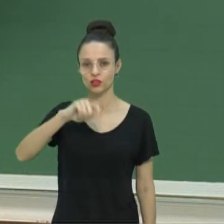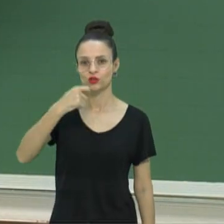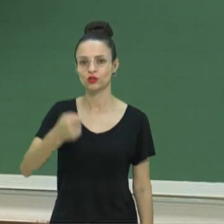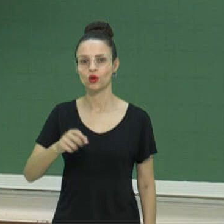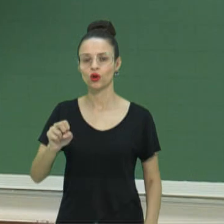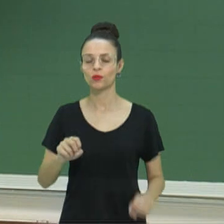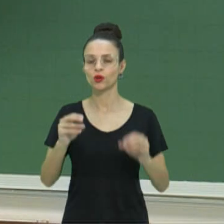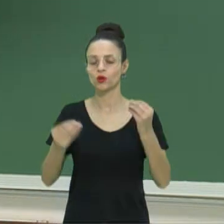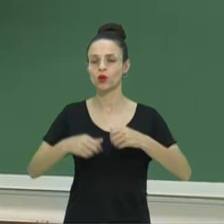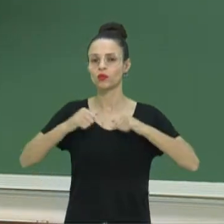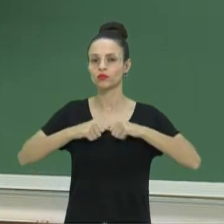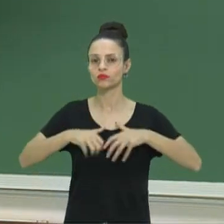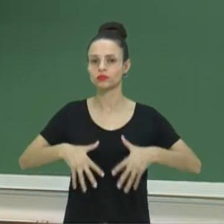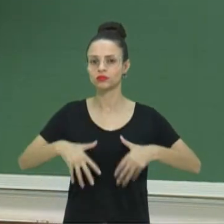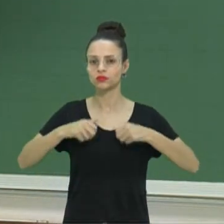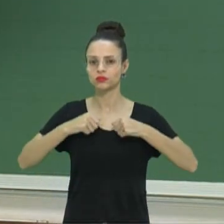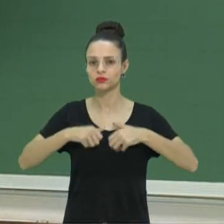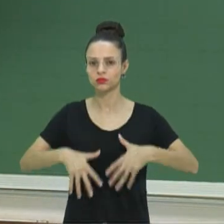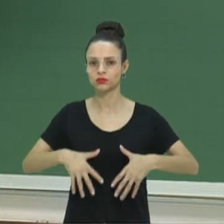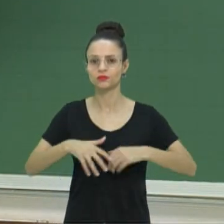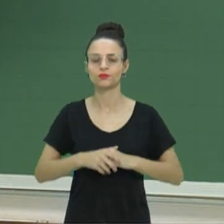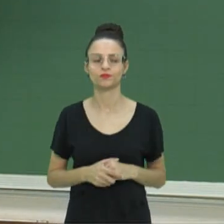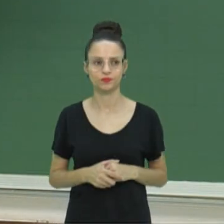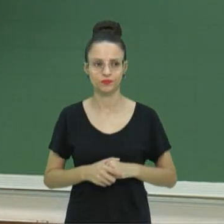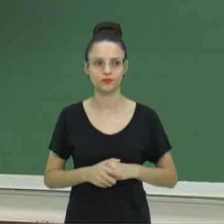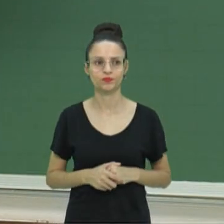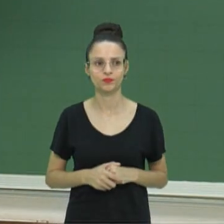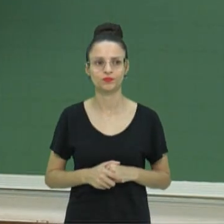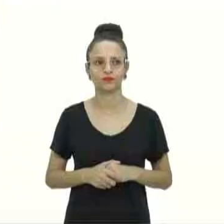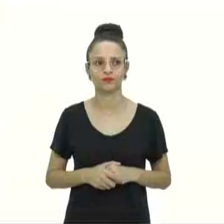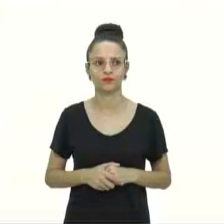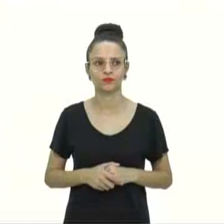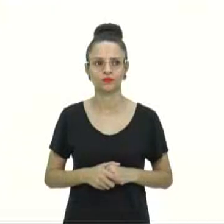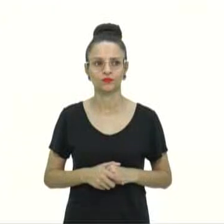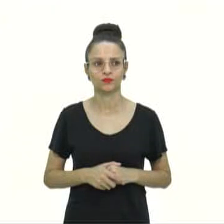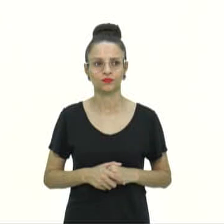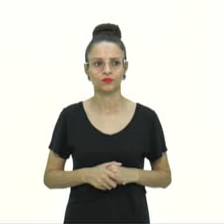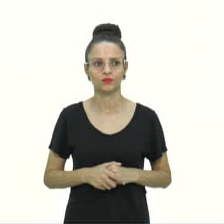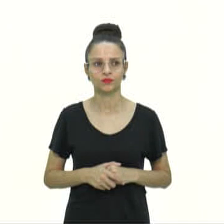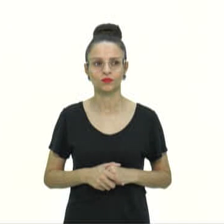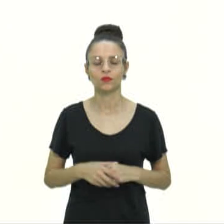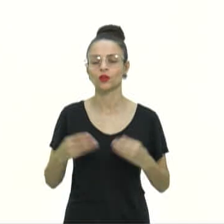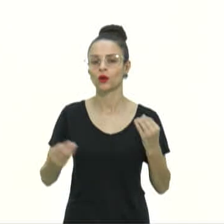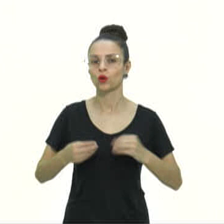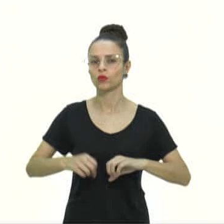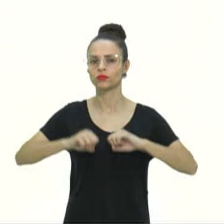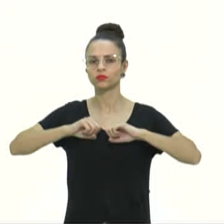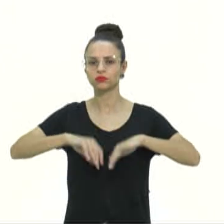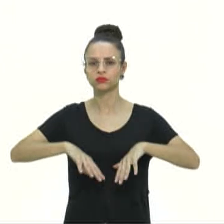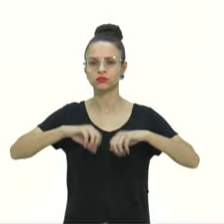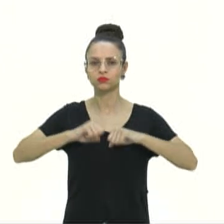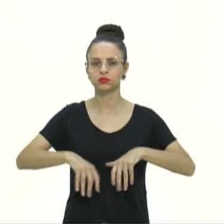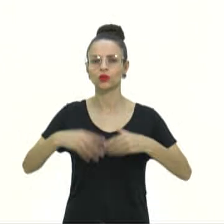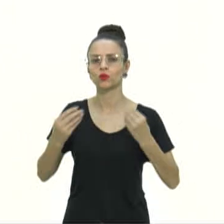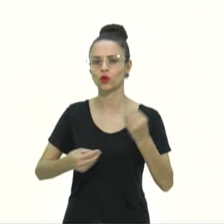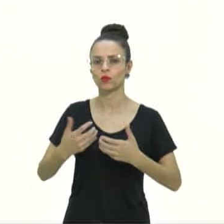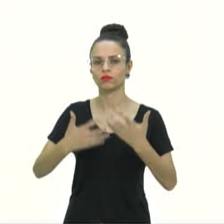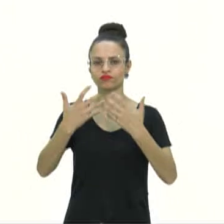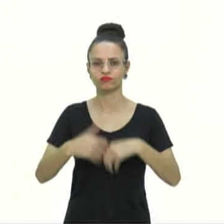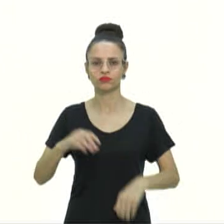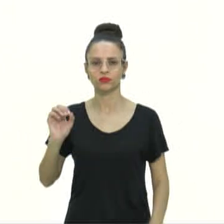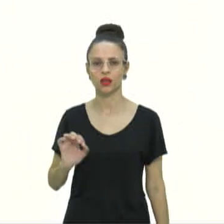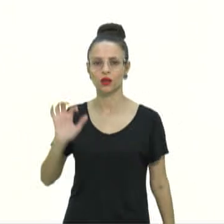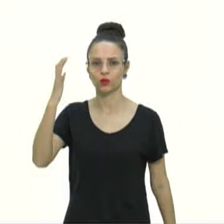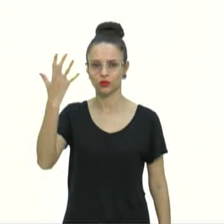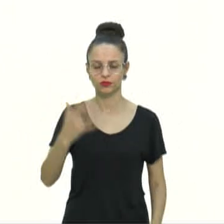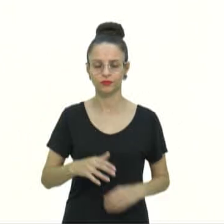sistema respiratório que é trabalhado em ciências. Então, como que a respiração acontece? Então, quando contraído,